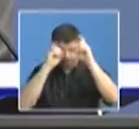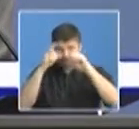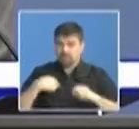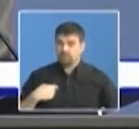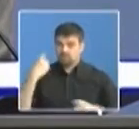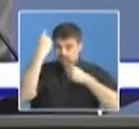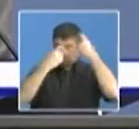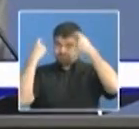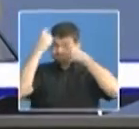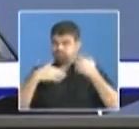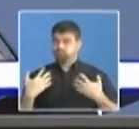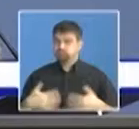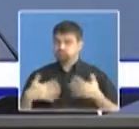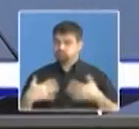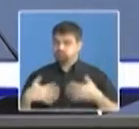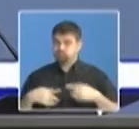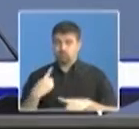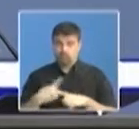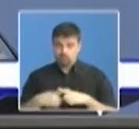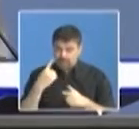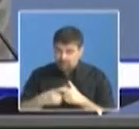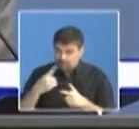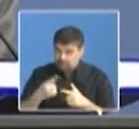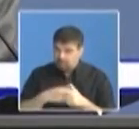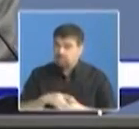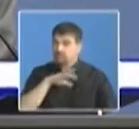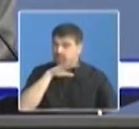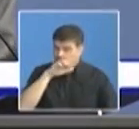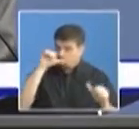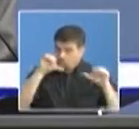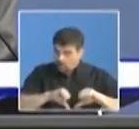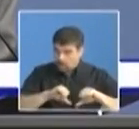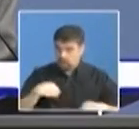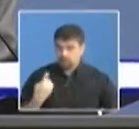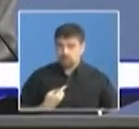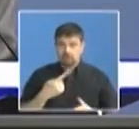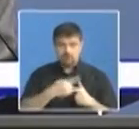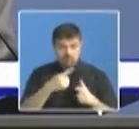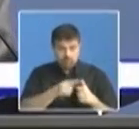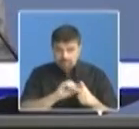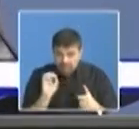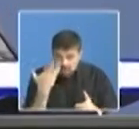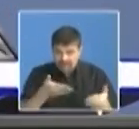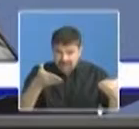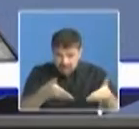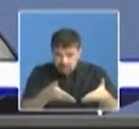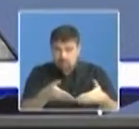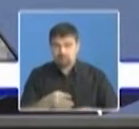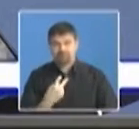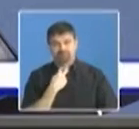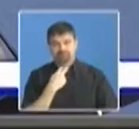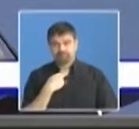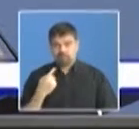preocupado porque a situação é muito grave e nós não estamos falando da solução do problema imediato porque de